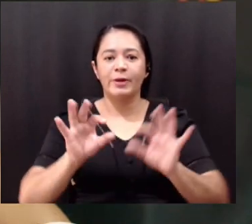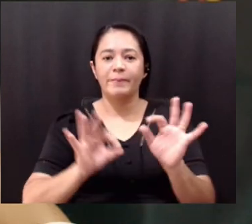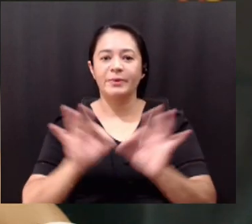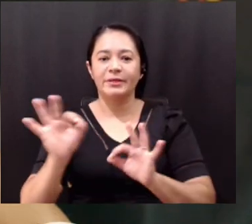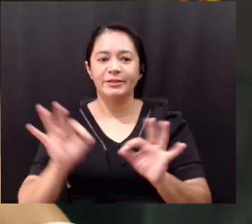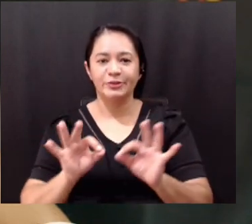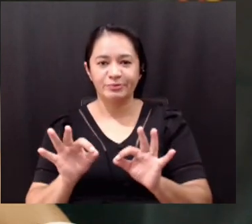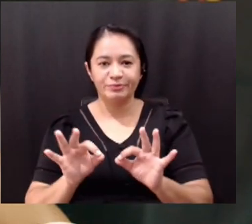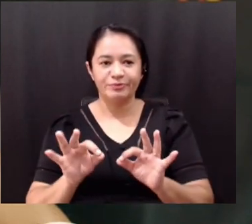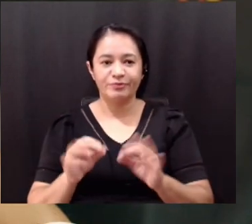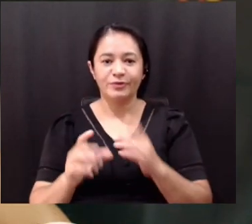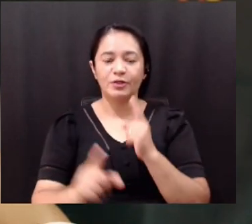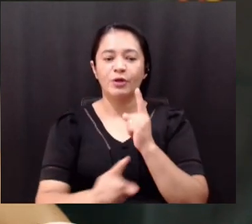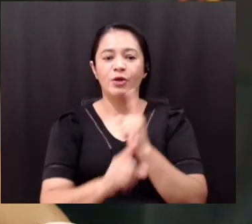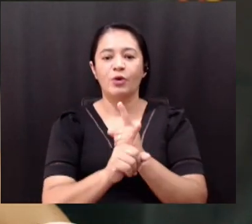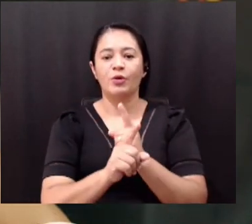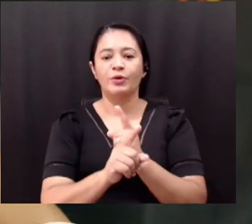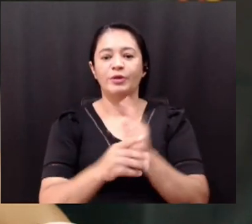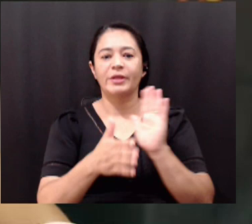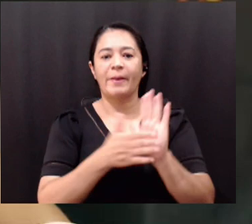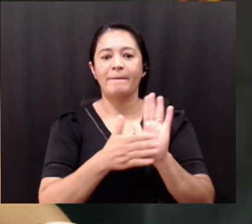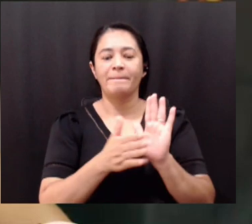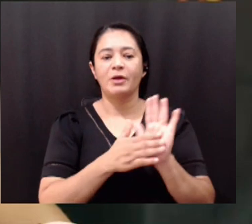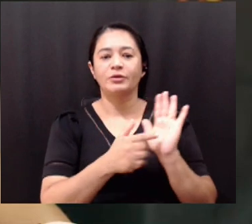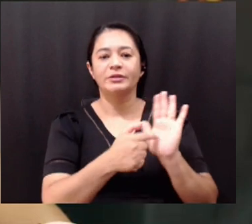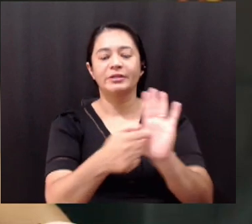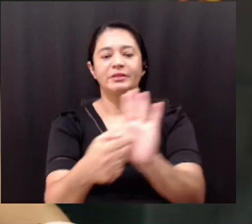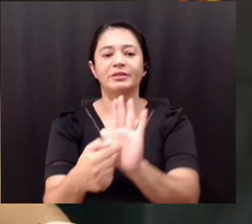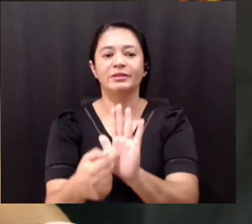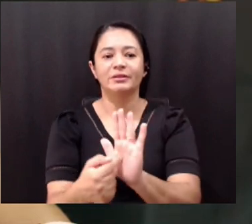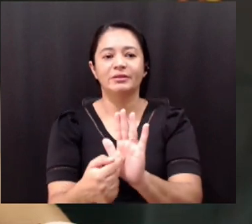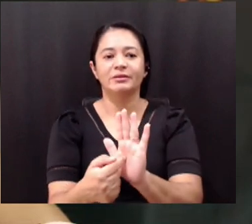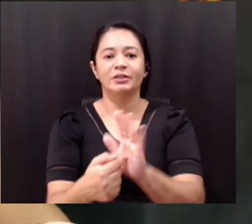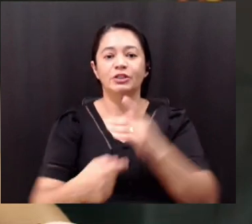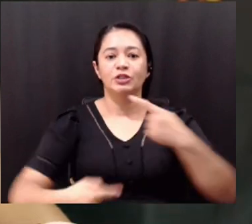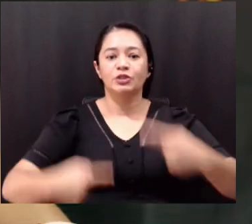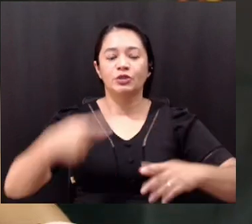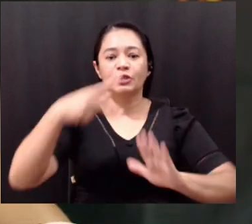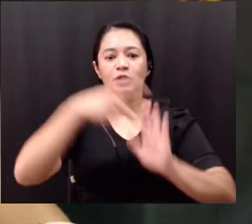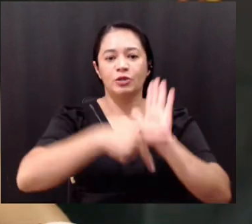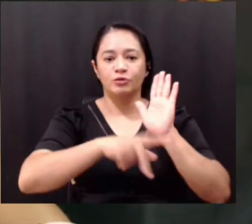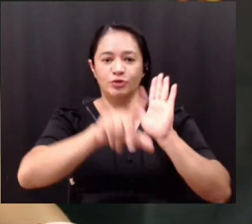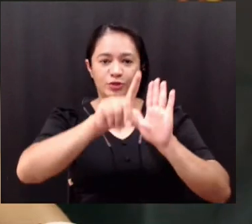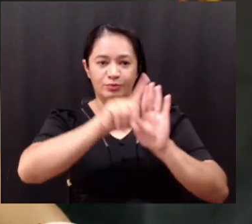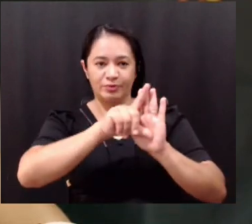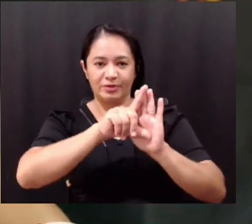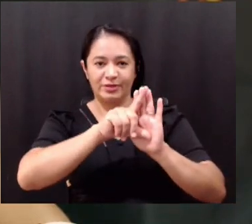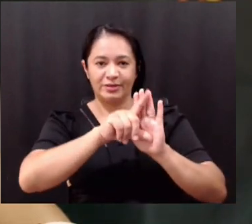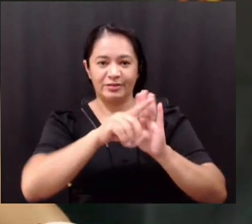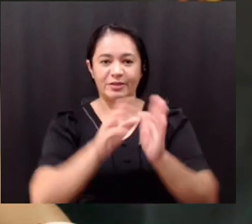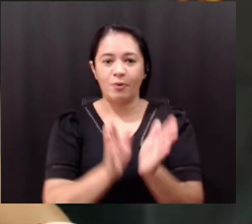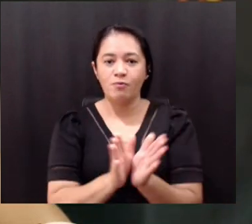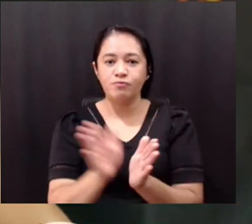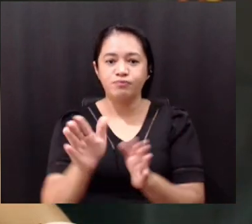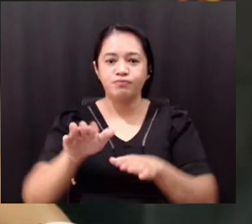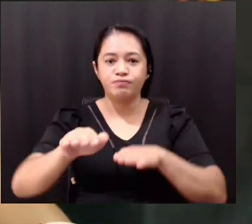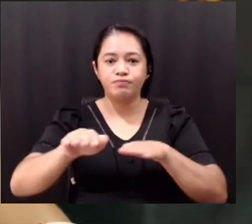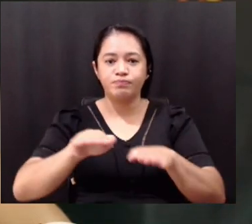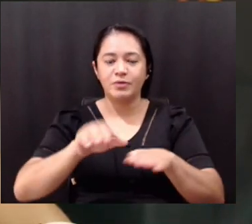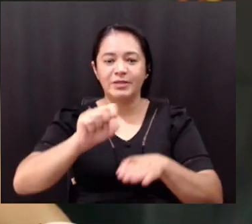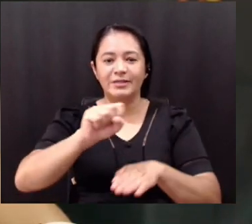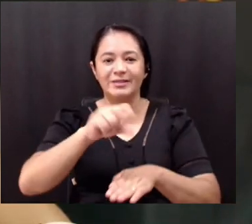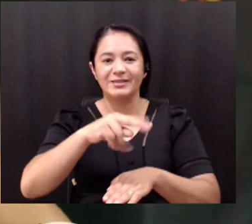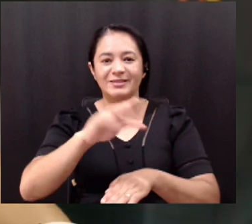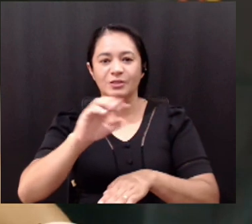terá como pauta a apresentação e discussão do projeto de implantação das marginais da rodovia Santos Dumont. A reunião